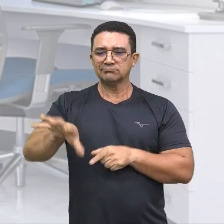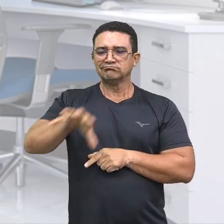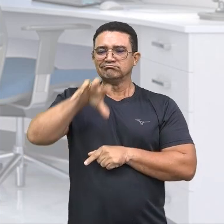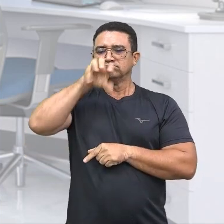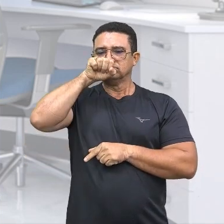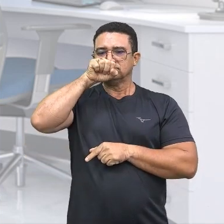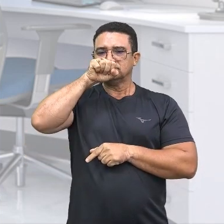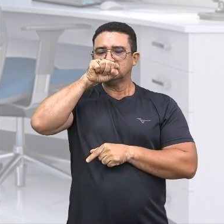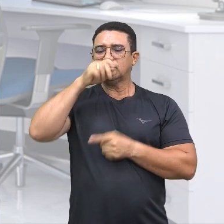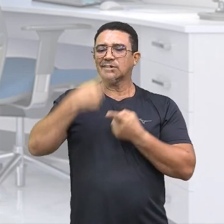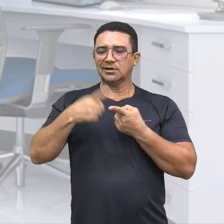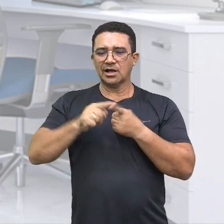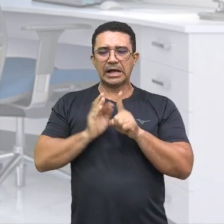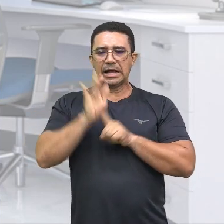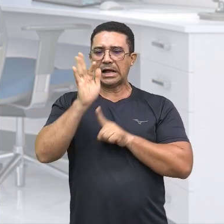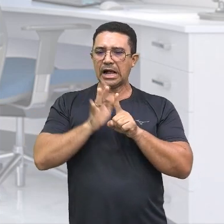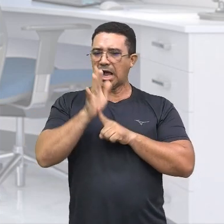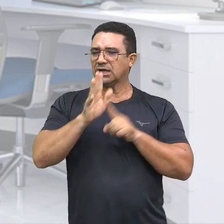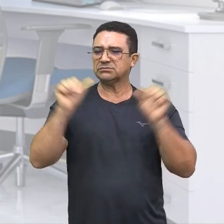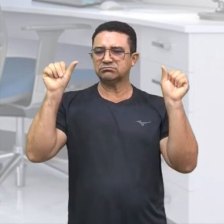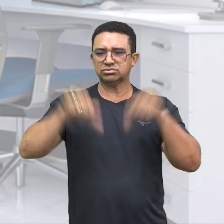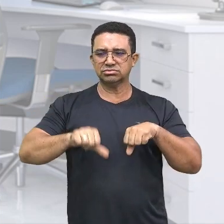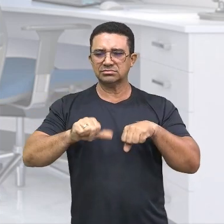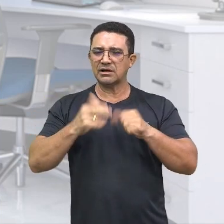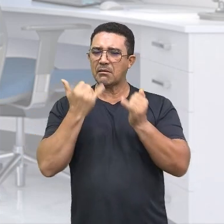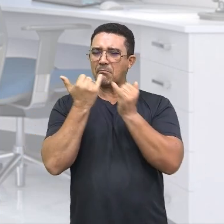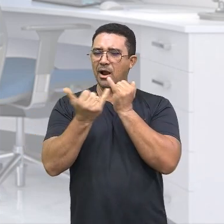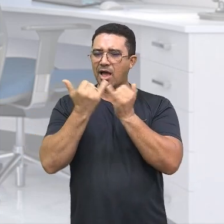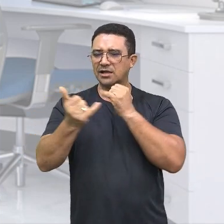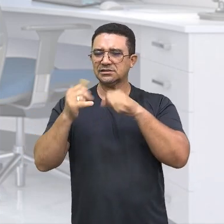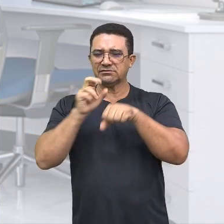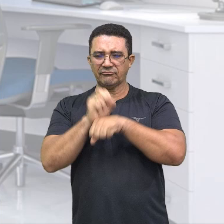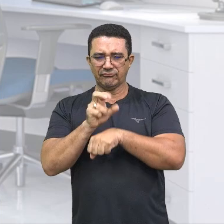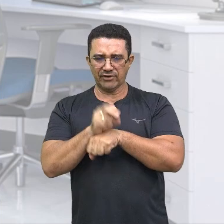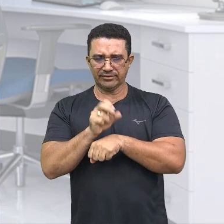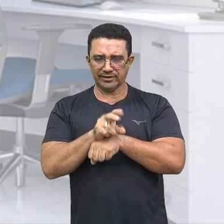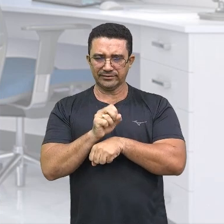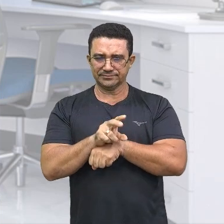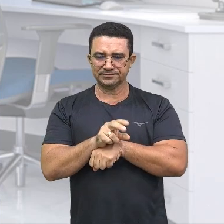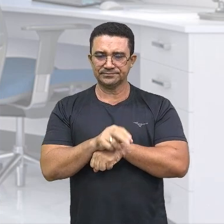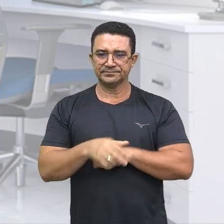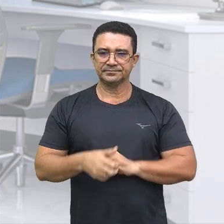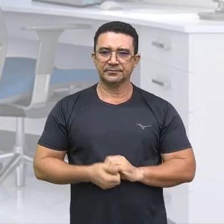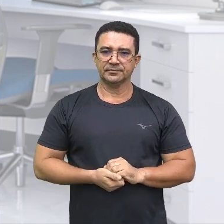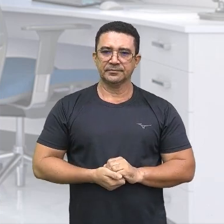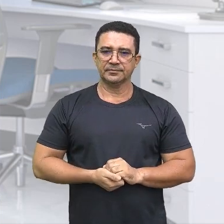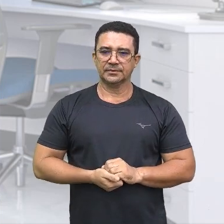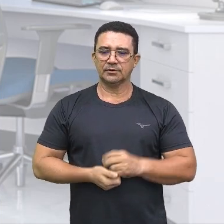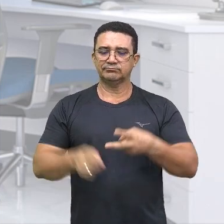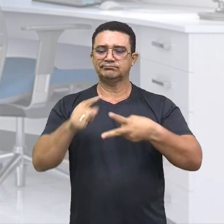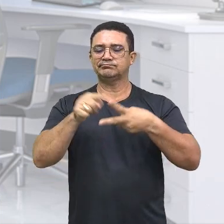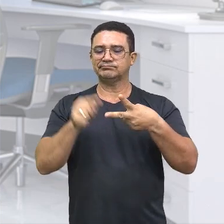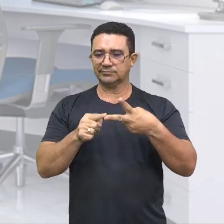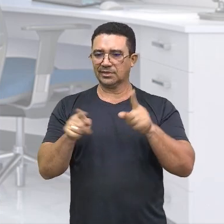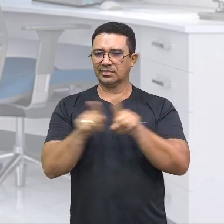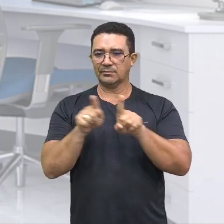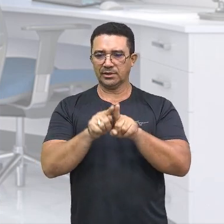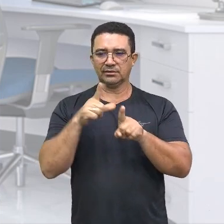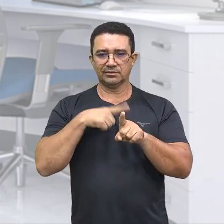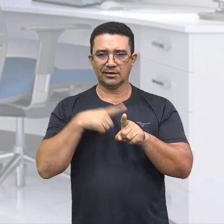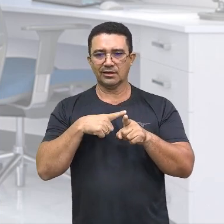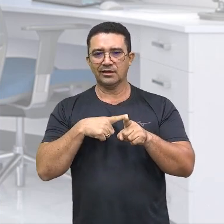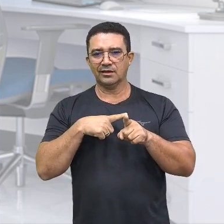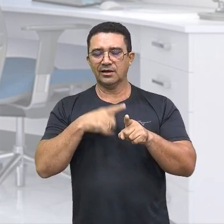porque ele é um gás muito tóxico e venenoso. Além desses, ocorre a geração de